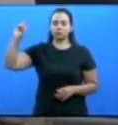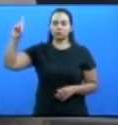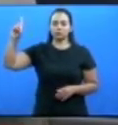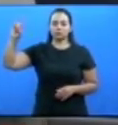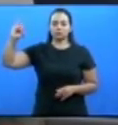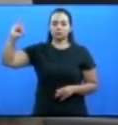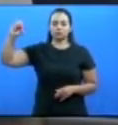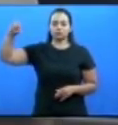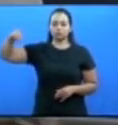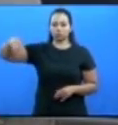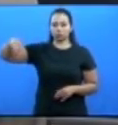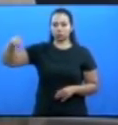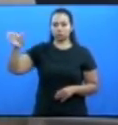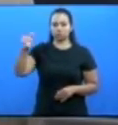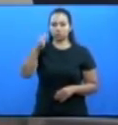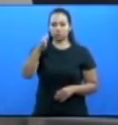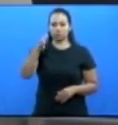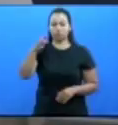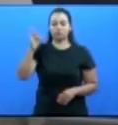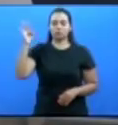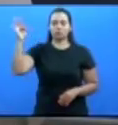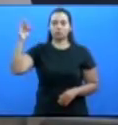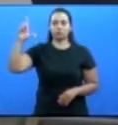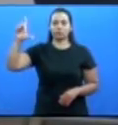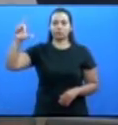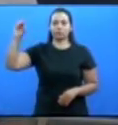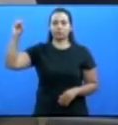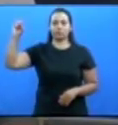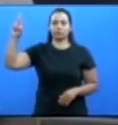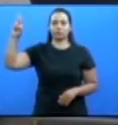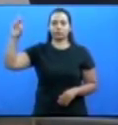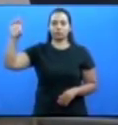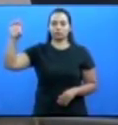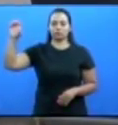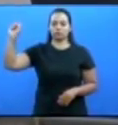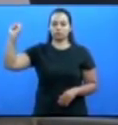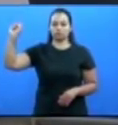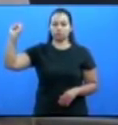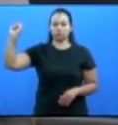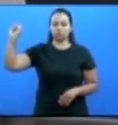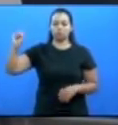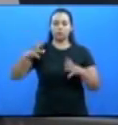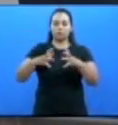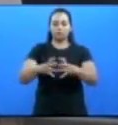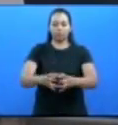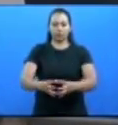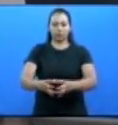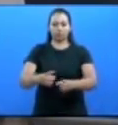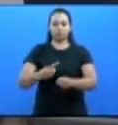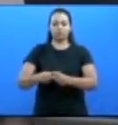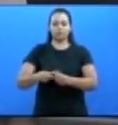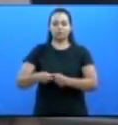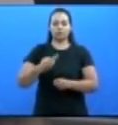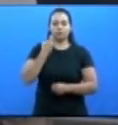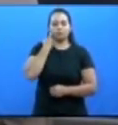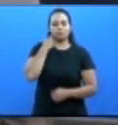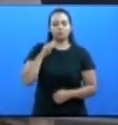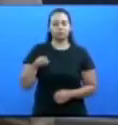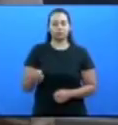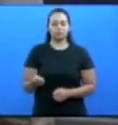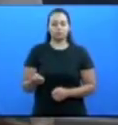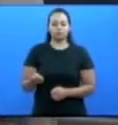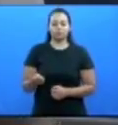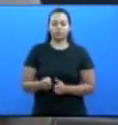com a urbanização daquela região, a preocupação com enchentes, e nós sabemos que